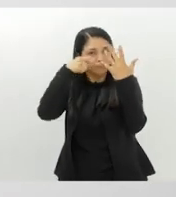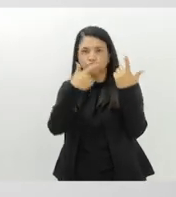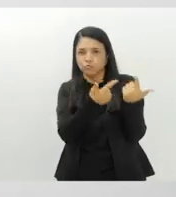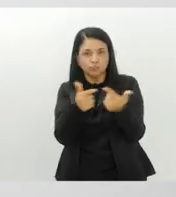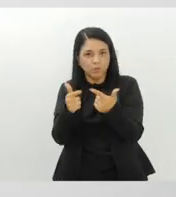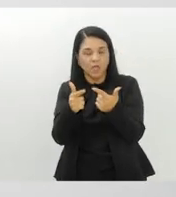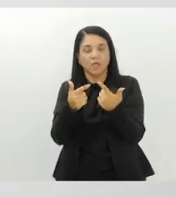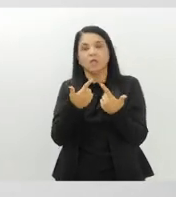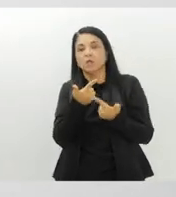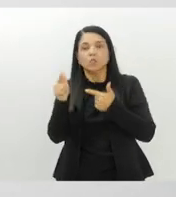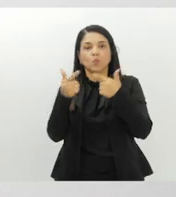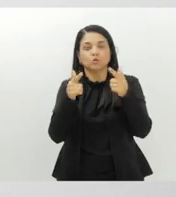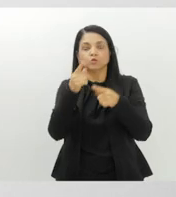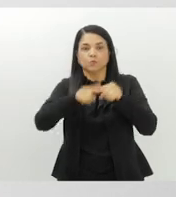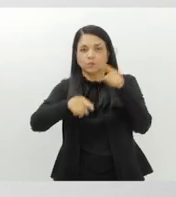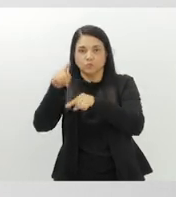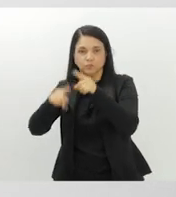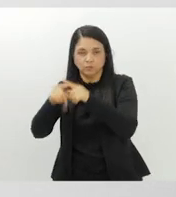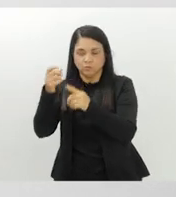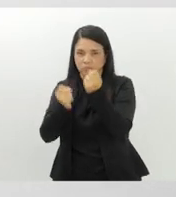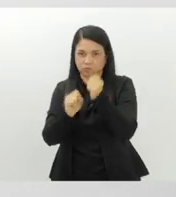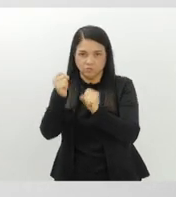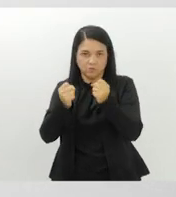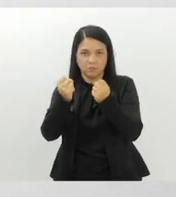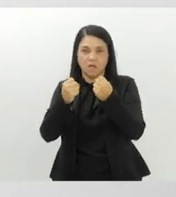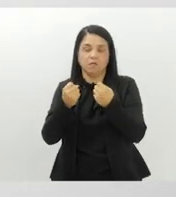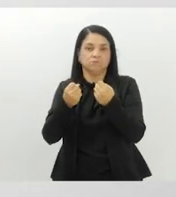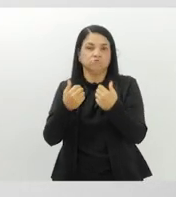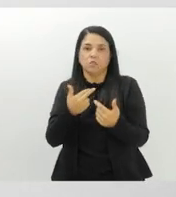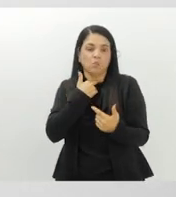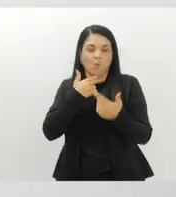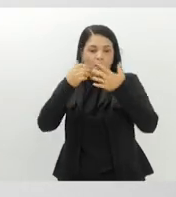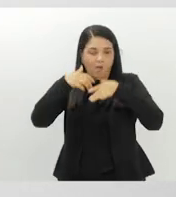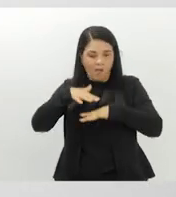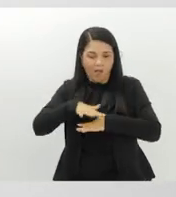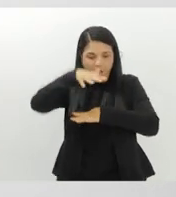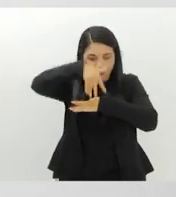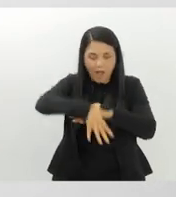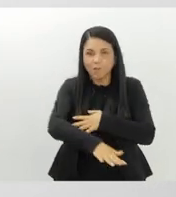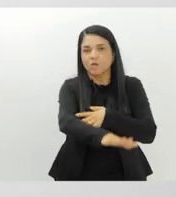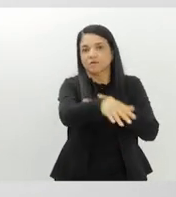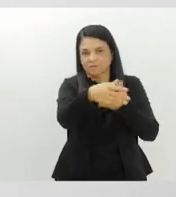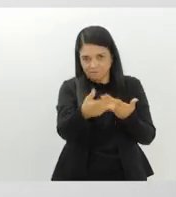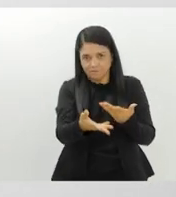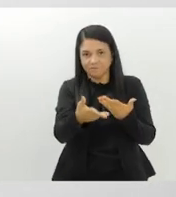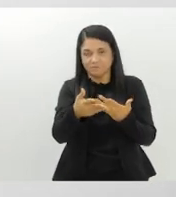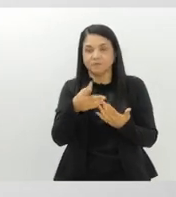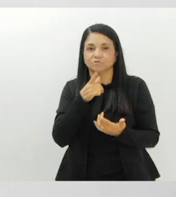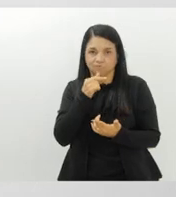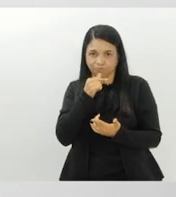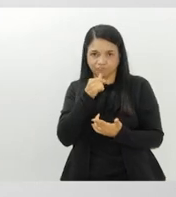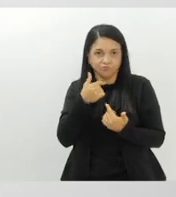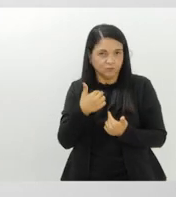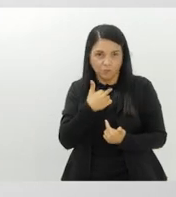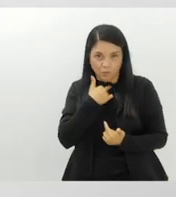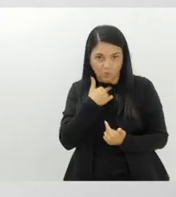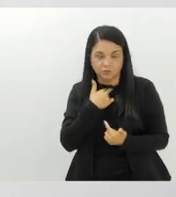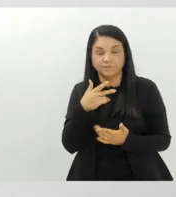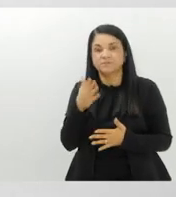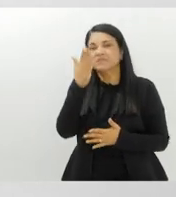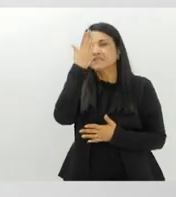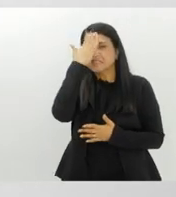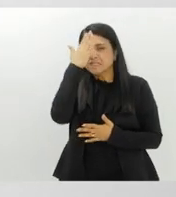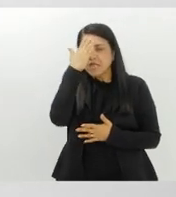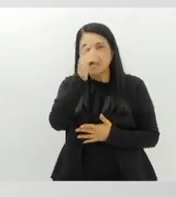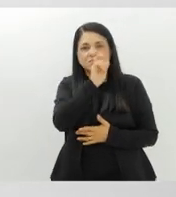industrializados para as águas sagradas. E aí, a partir disso, acho que alguns aqui sabem que a cidade do Rio de